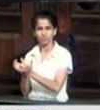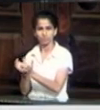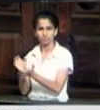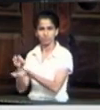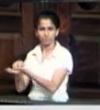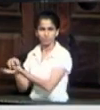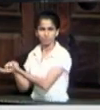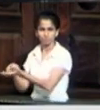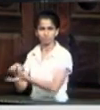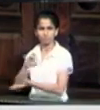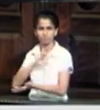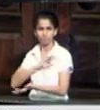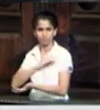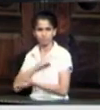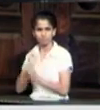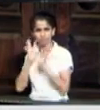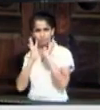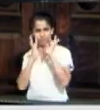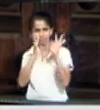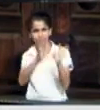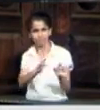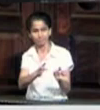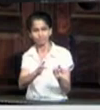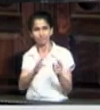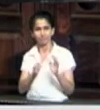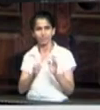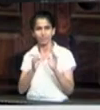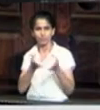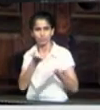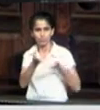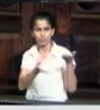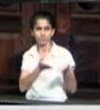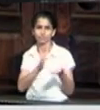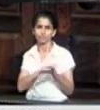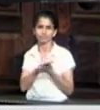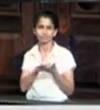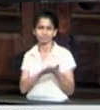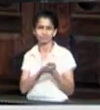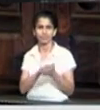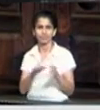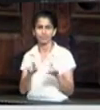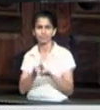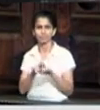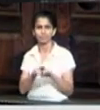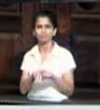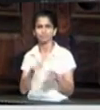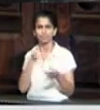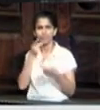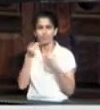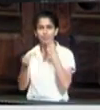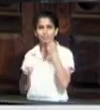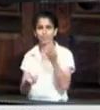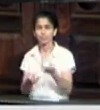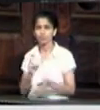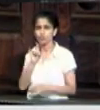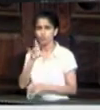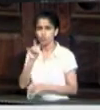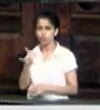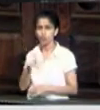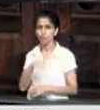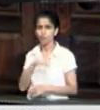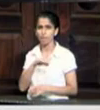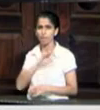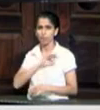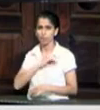instituições policiais ao trabalho realizado por esses servidores. E não estou aqui falando apenas da Polícia